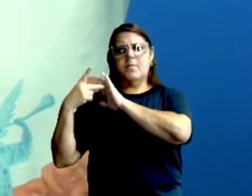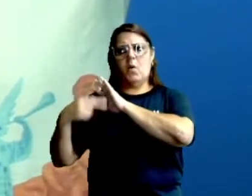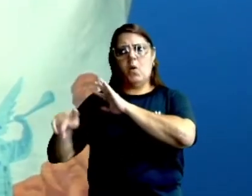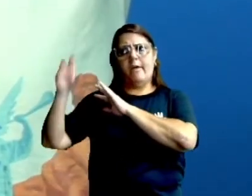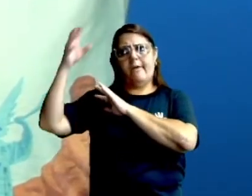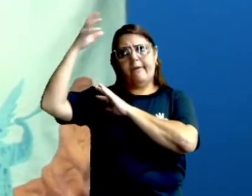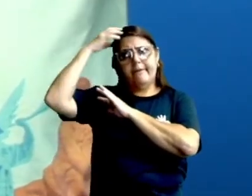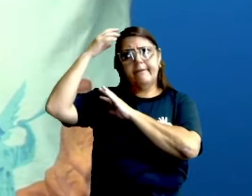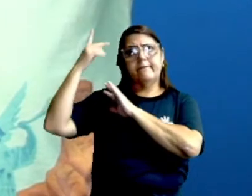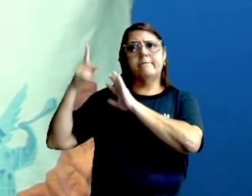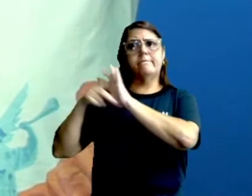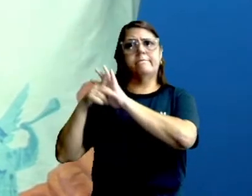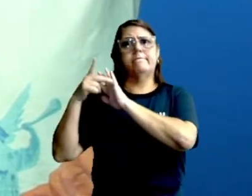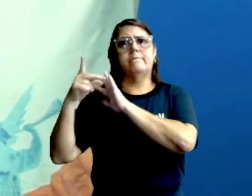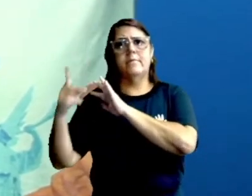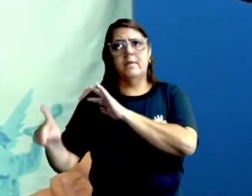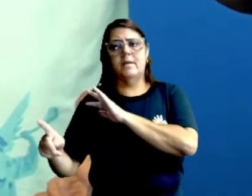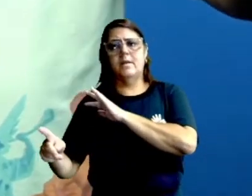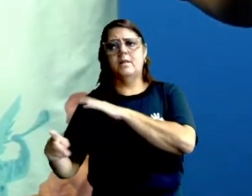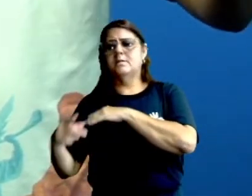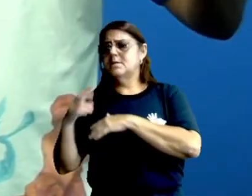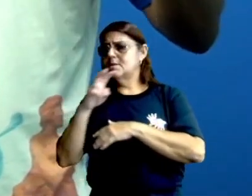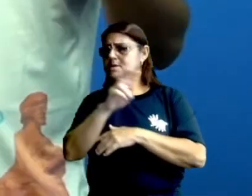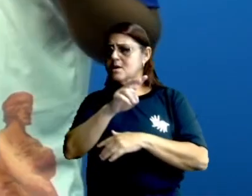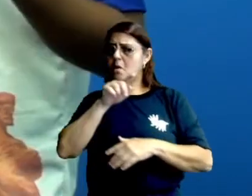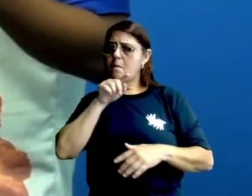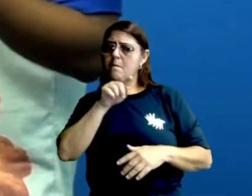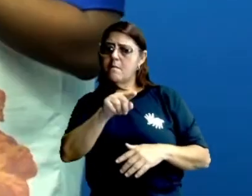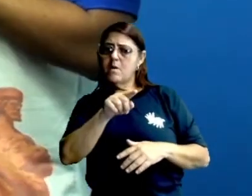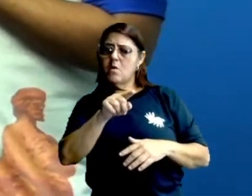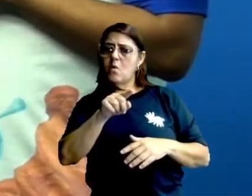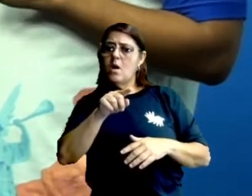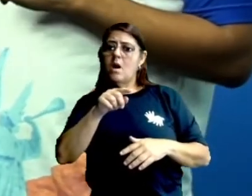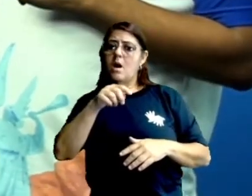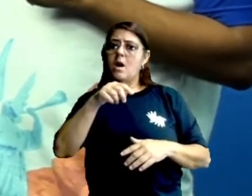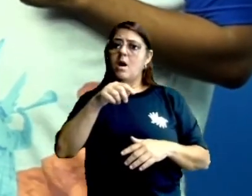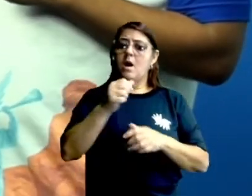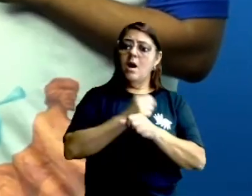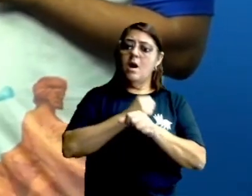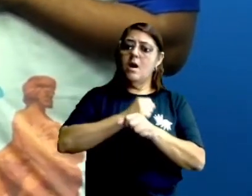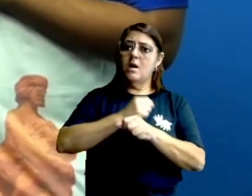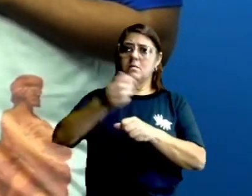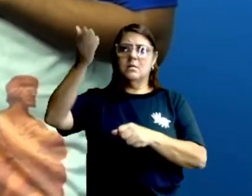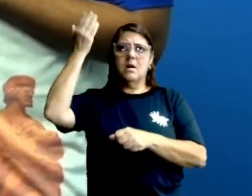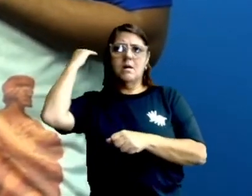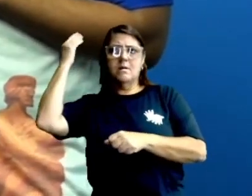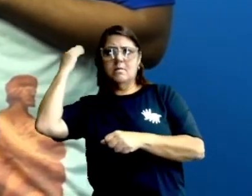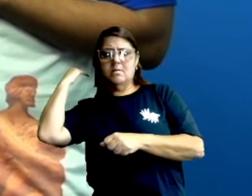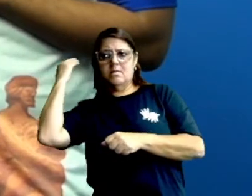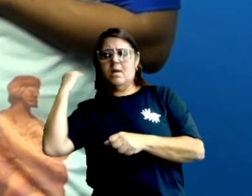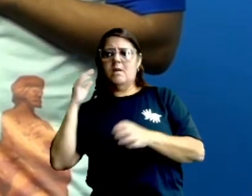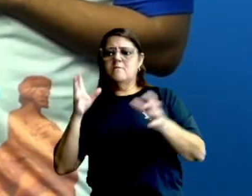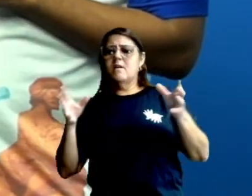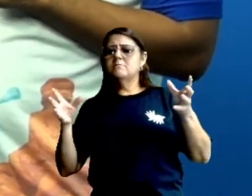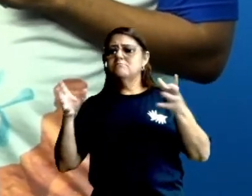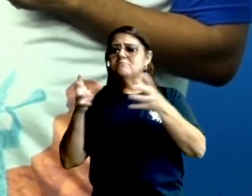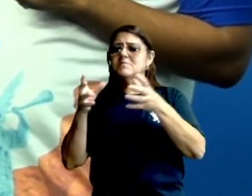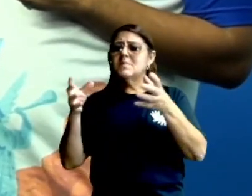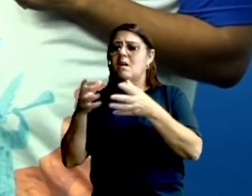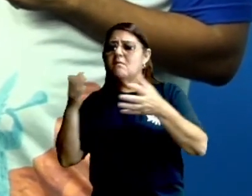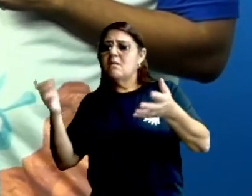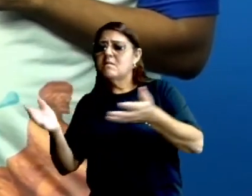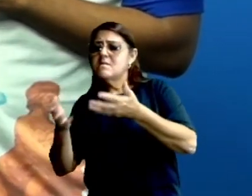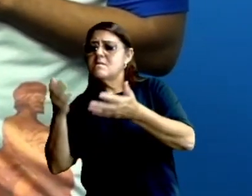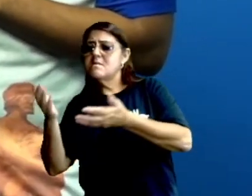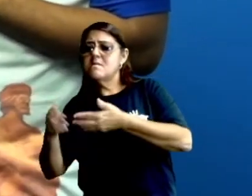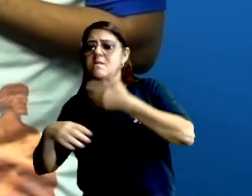culturas, que já vinham sendo desenvolvidas há cerca de 5.000 anos atrás, tá? Então, eles vão se consolidando, esse Império Inca ele